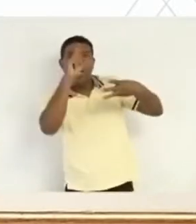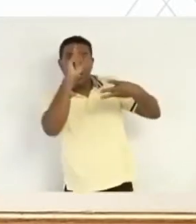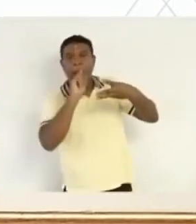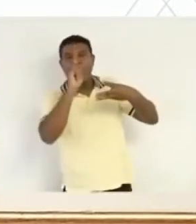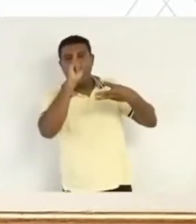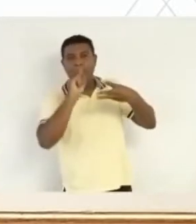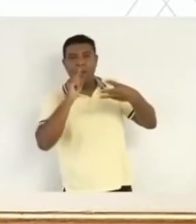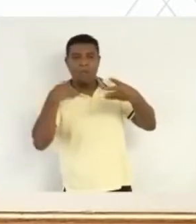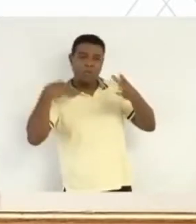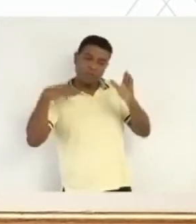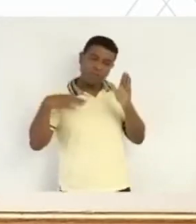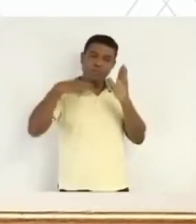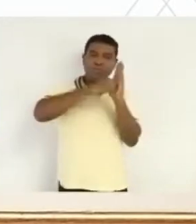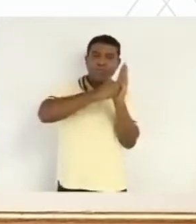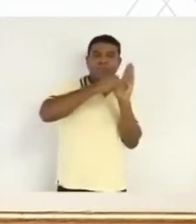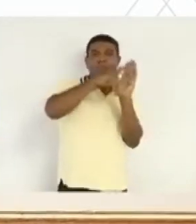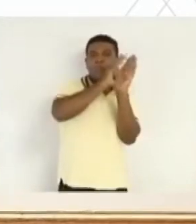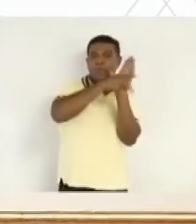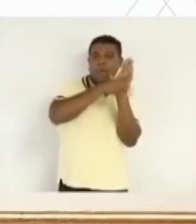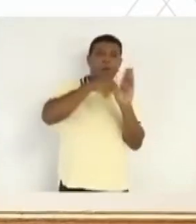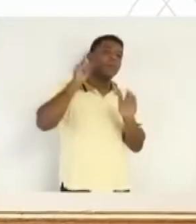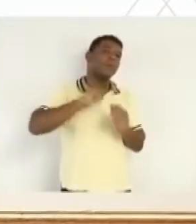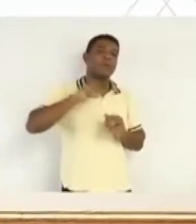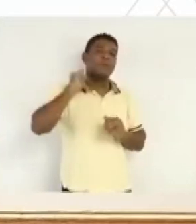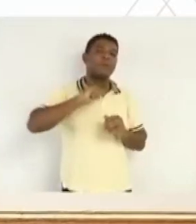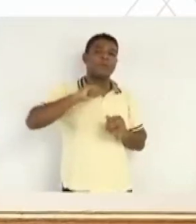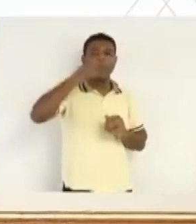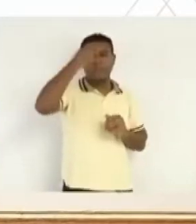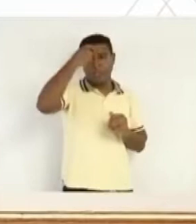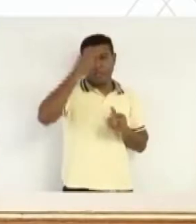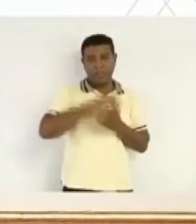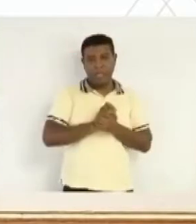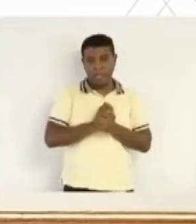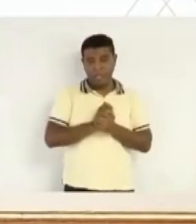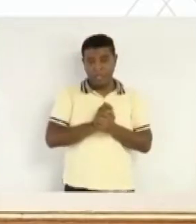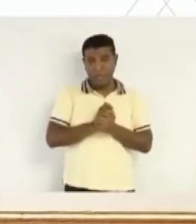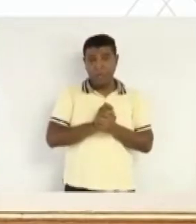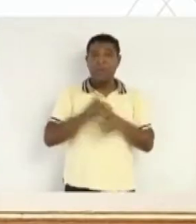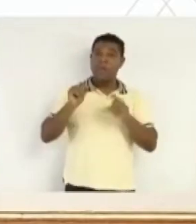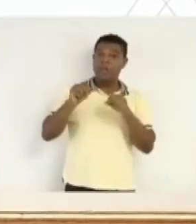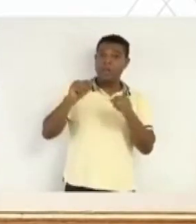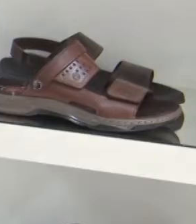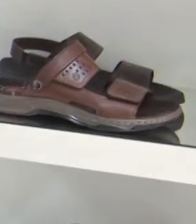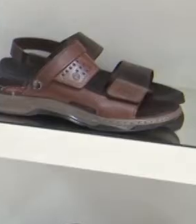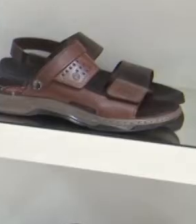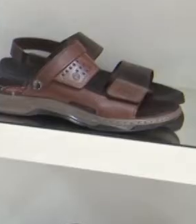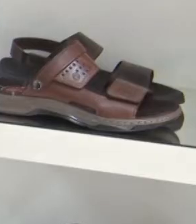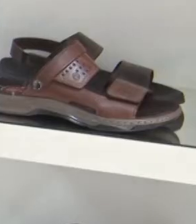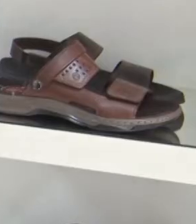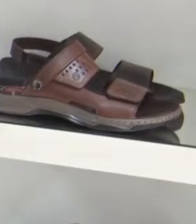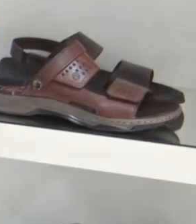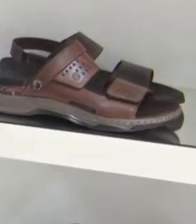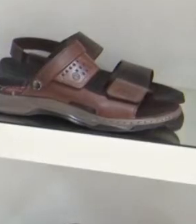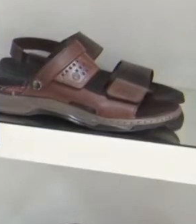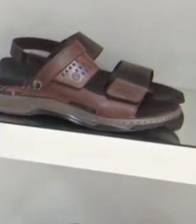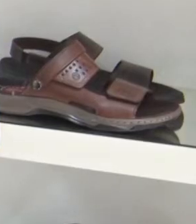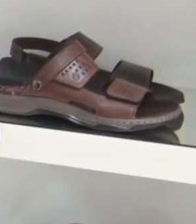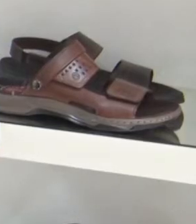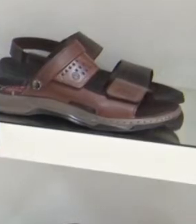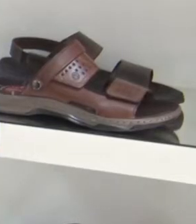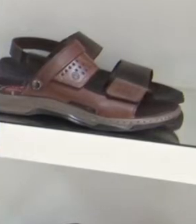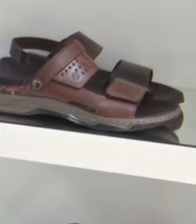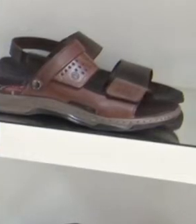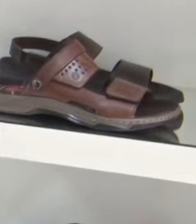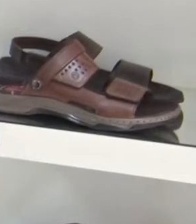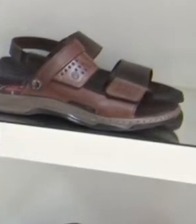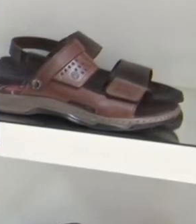bom e desde que seja uma prerrogativa do prefeito poderão contar com as academias abertas toda quarta-feira o estado se